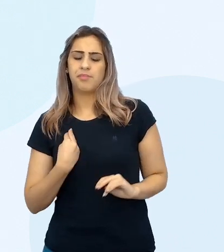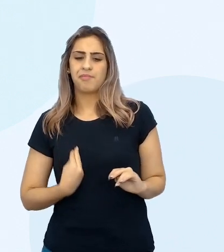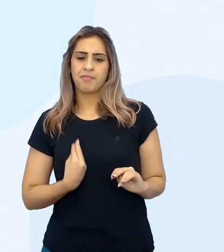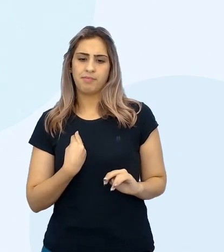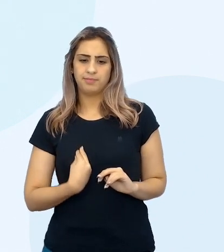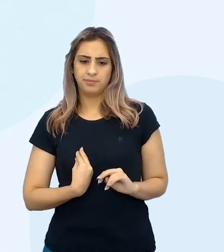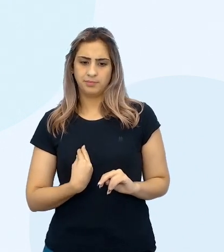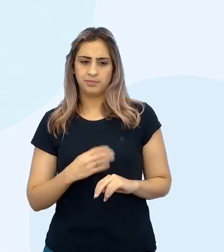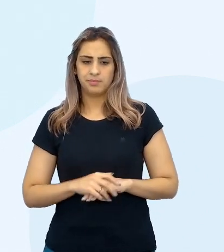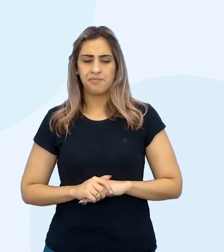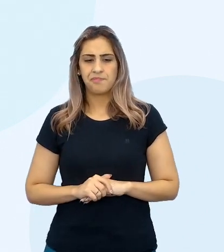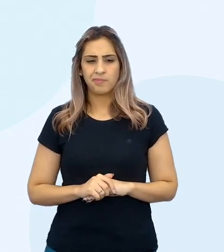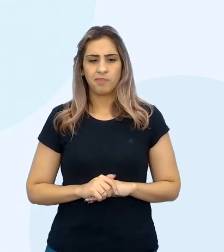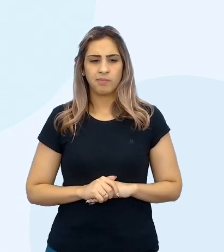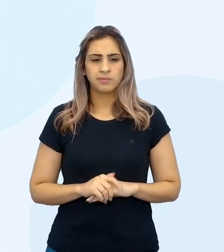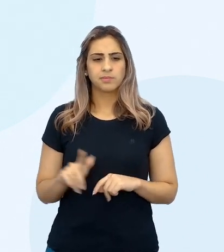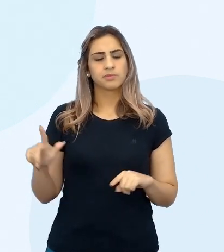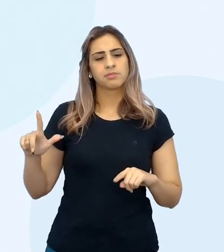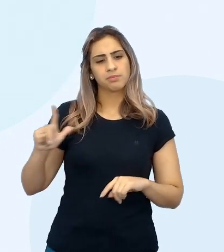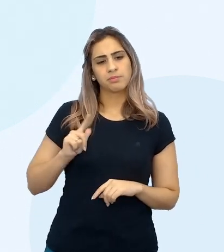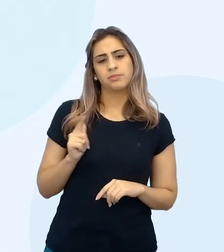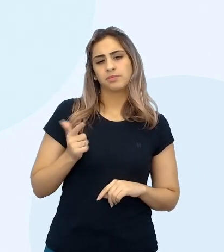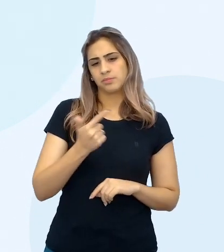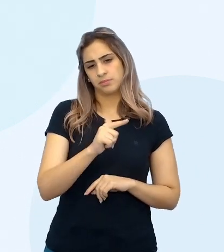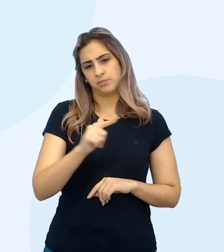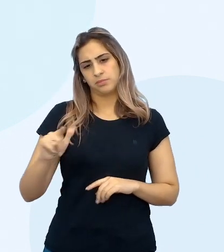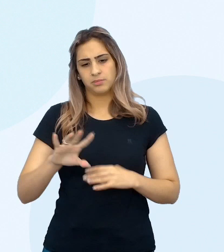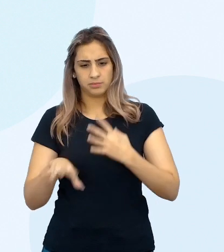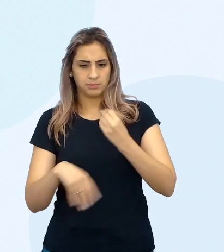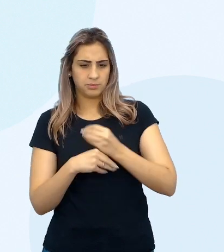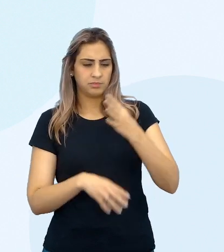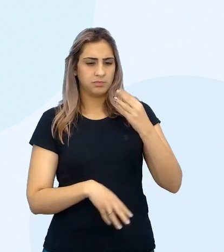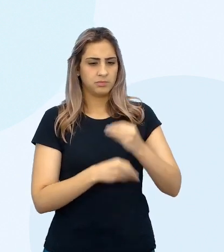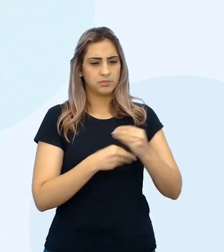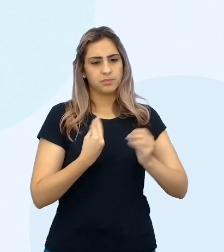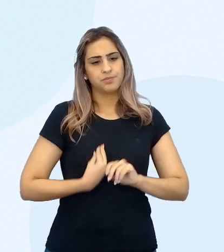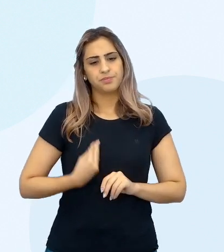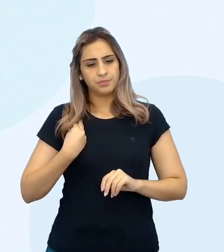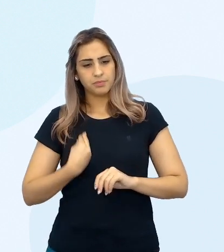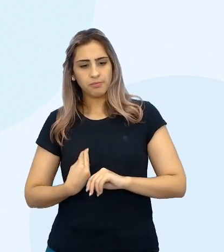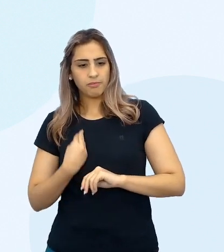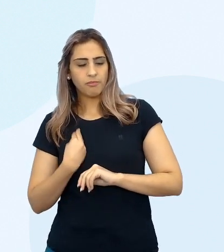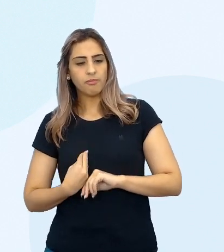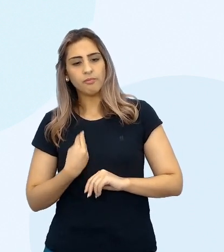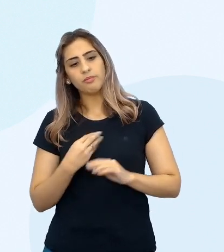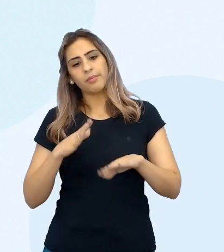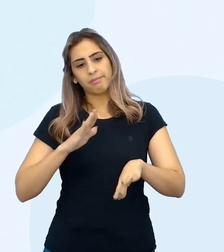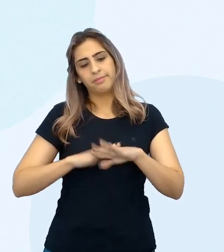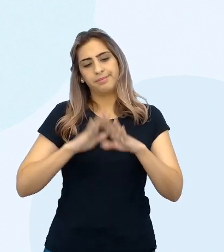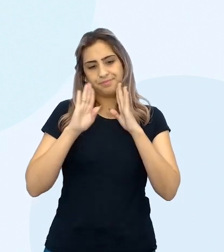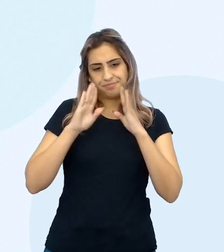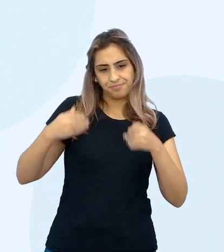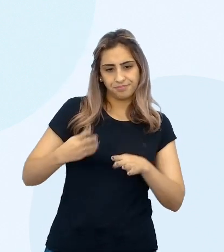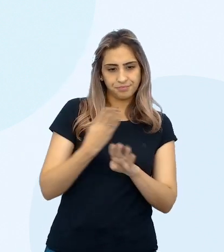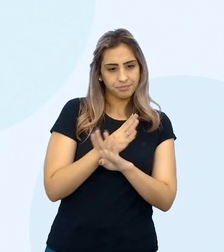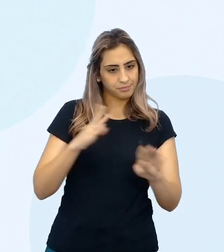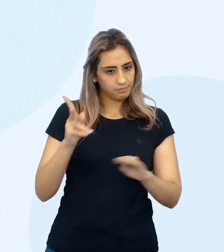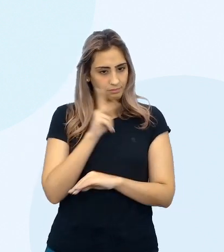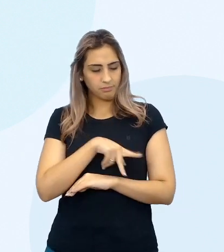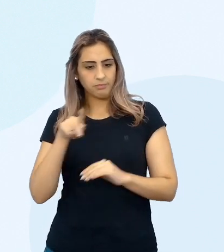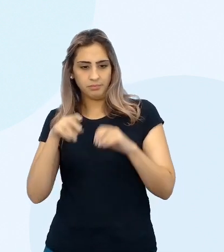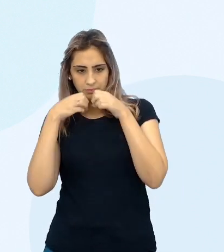da vida. Legal. Além dele, tem aí outros 3 componentes. Então, tem o Vida nos Extremos, que é o mais voltado para a biologia, da